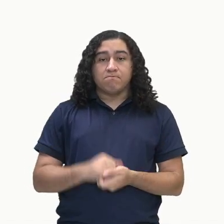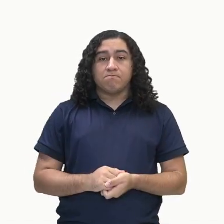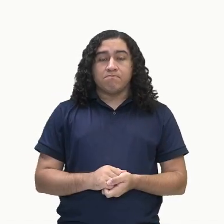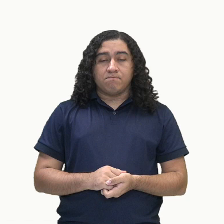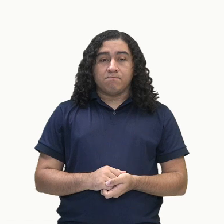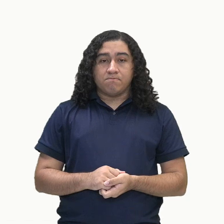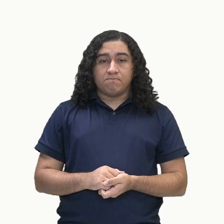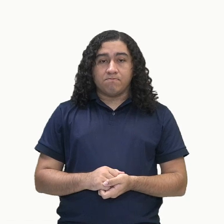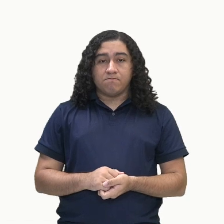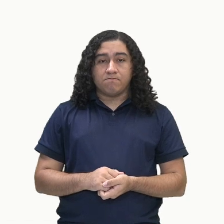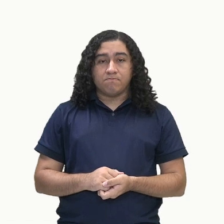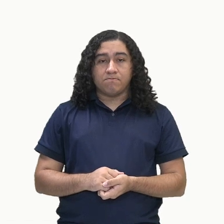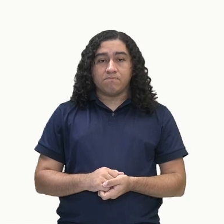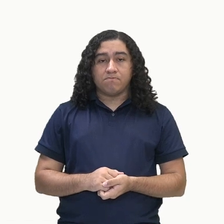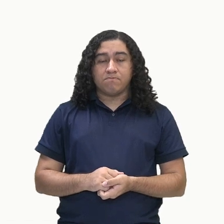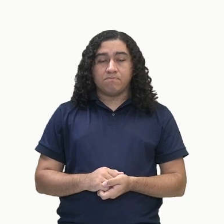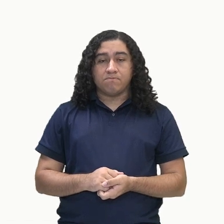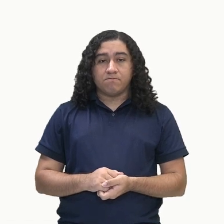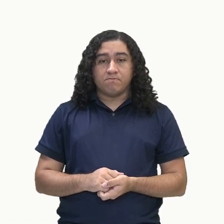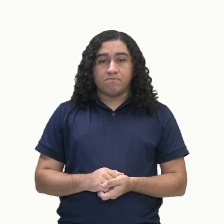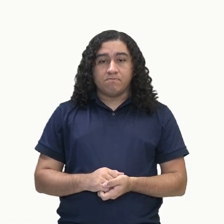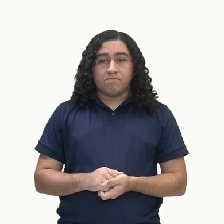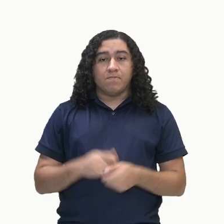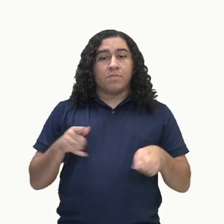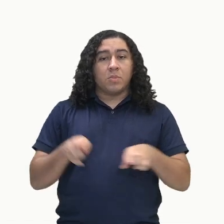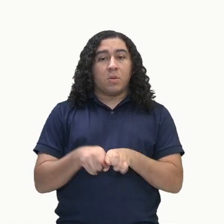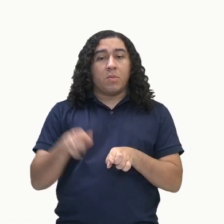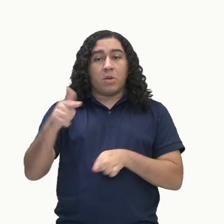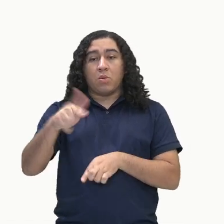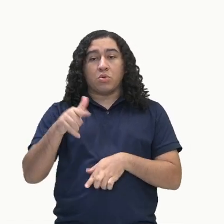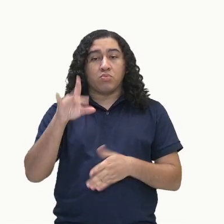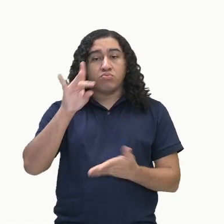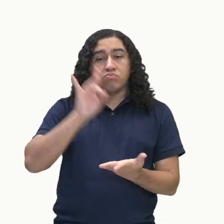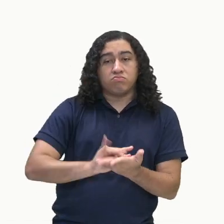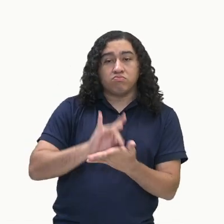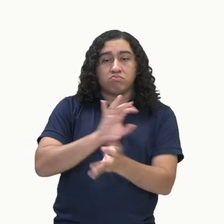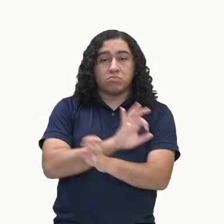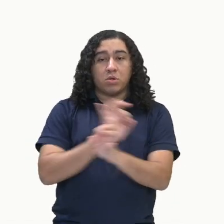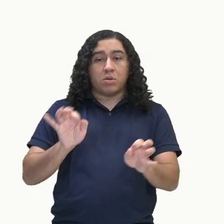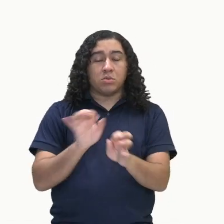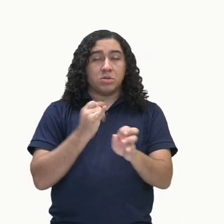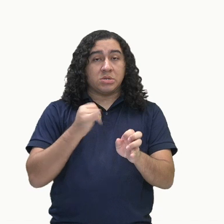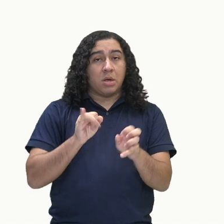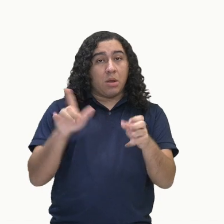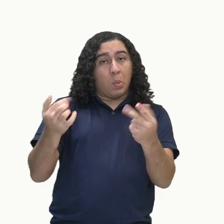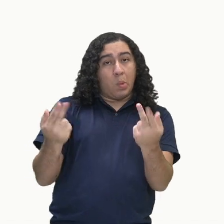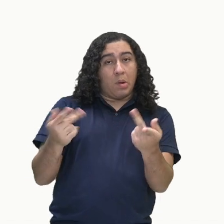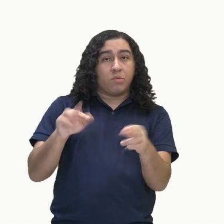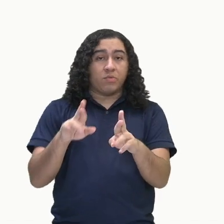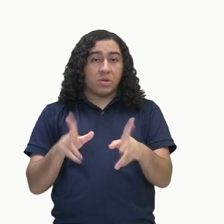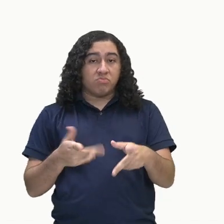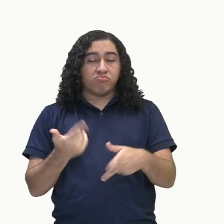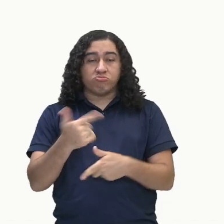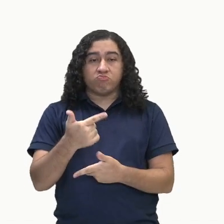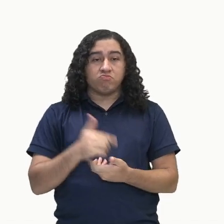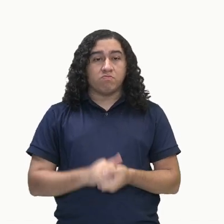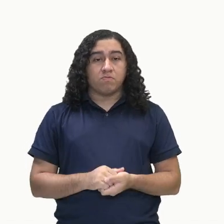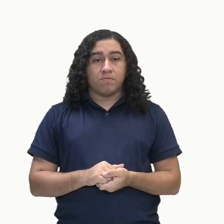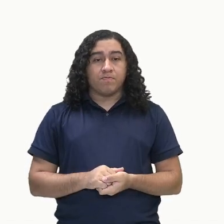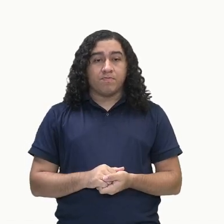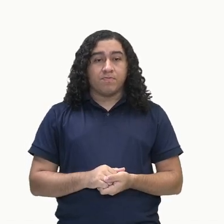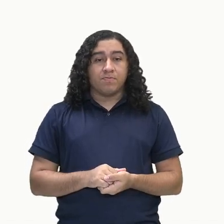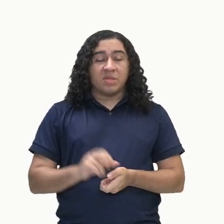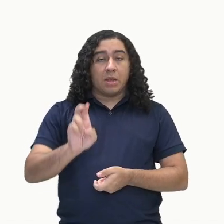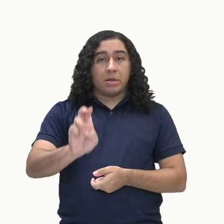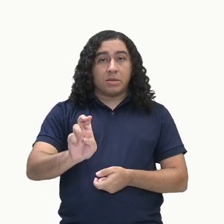não tenho nenhuma afirmação aí quanto à nossa figura. Indo aqui para a nossa quinta figura,